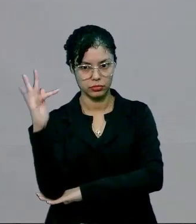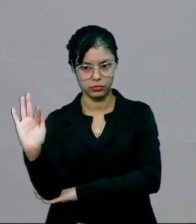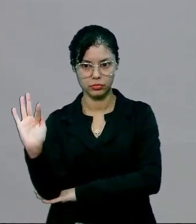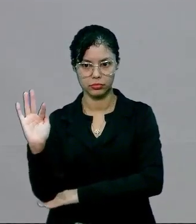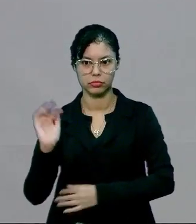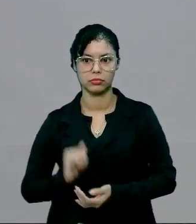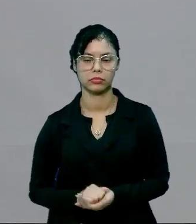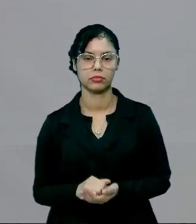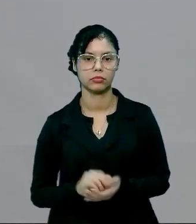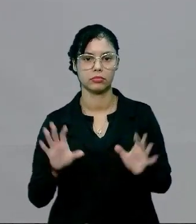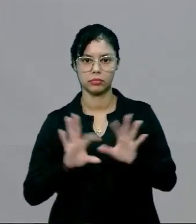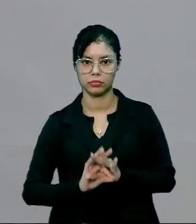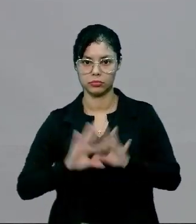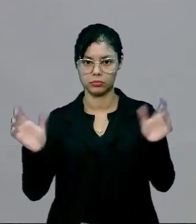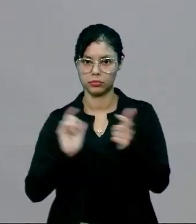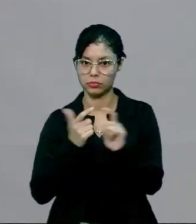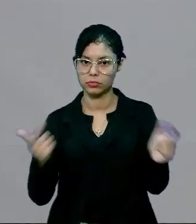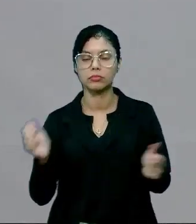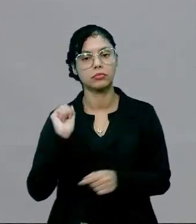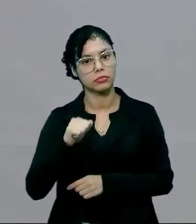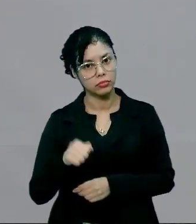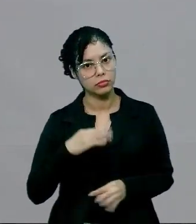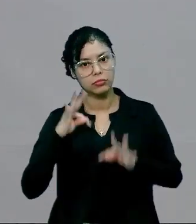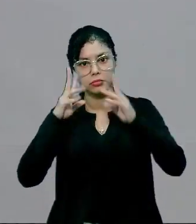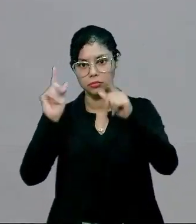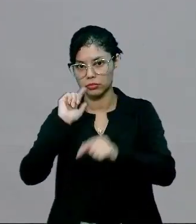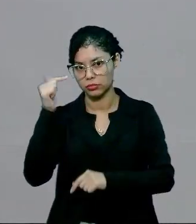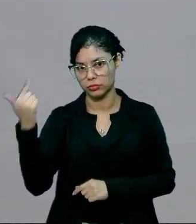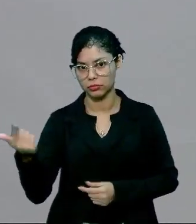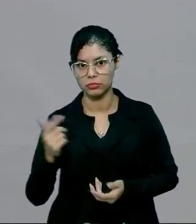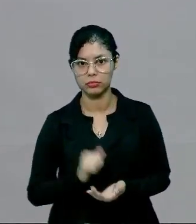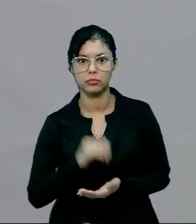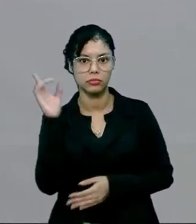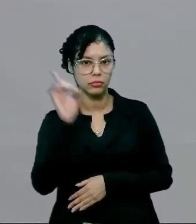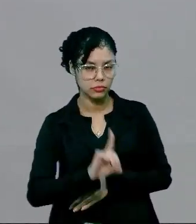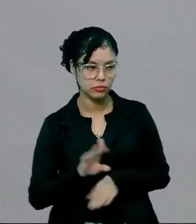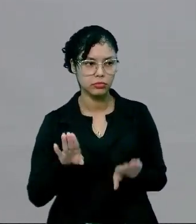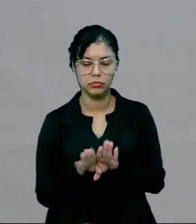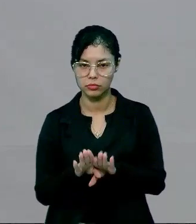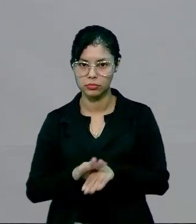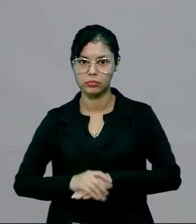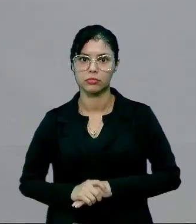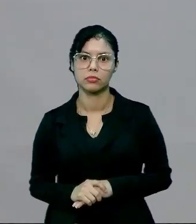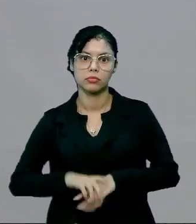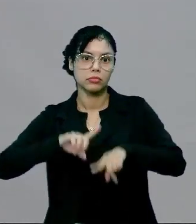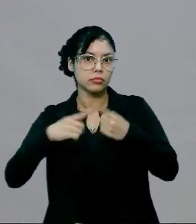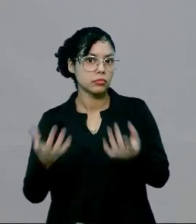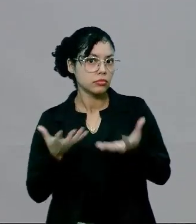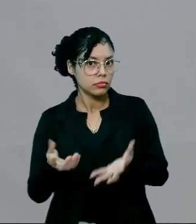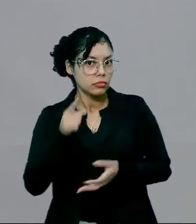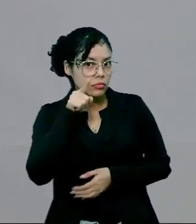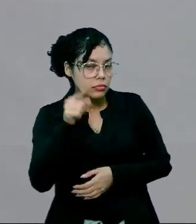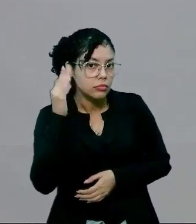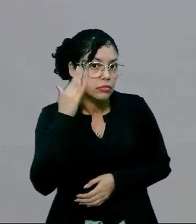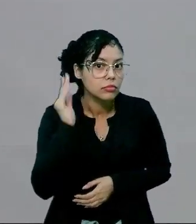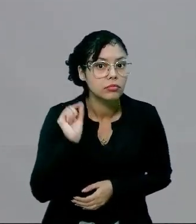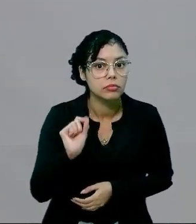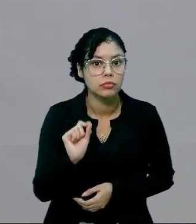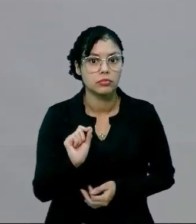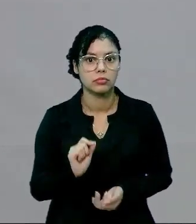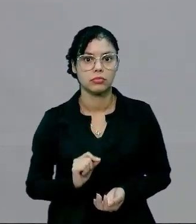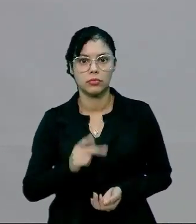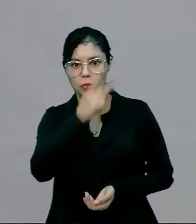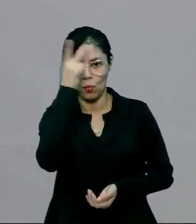Federal. A nossa liberdade é ampla, assim como todos os outros direitos, eles são amplos. Mas eu quero que vocês entendam